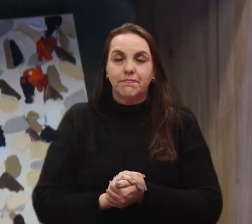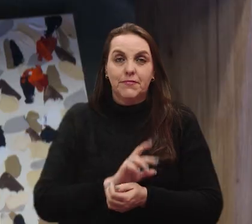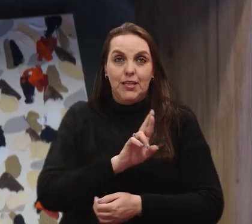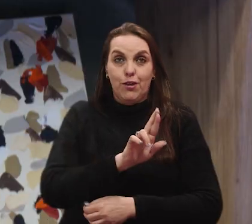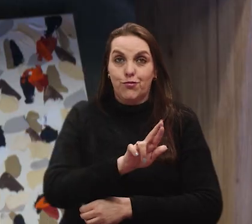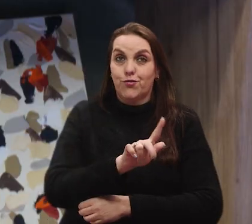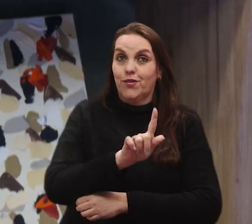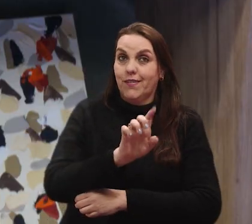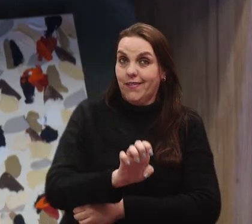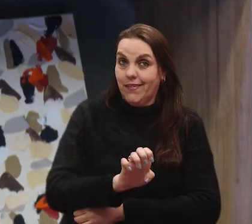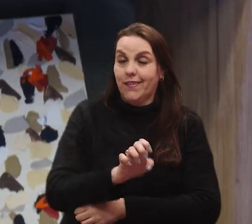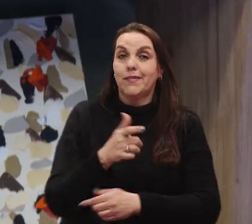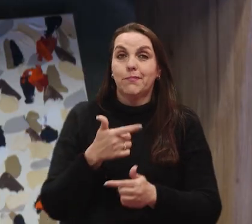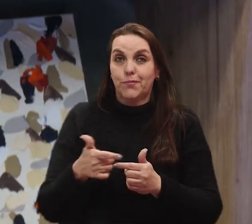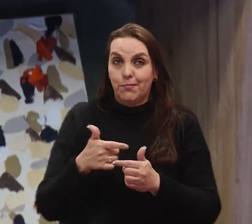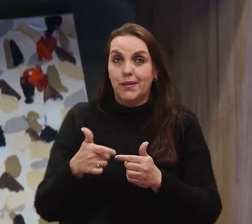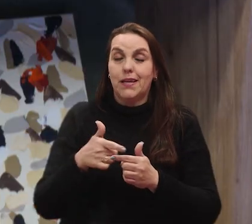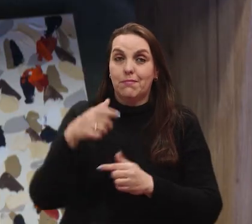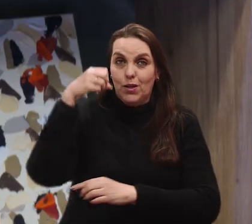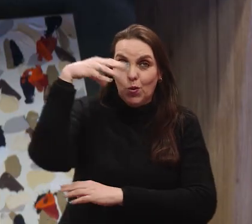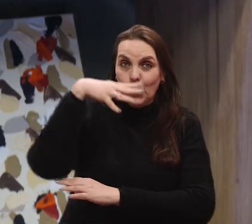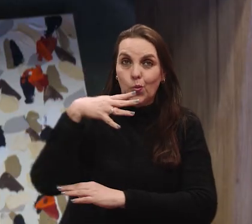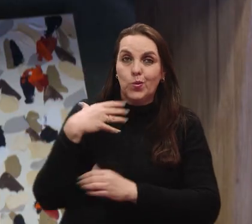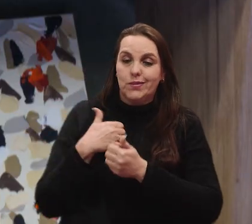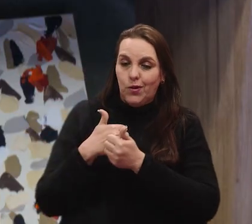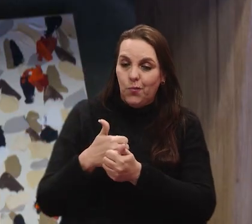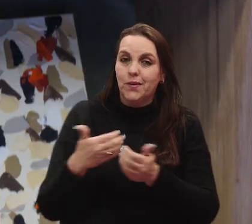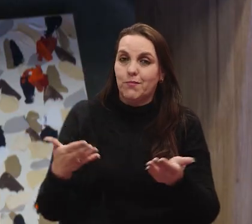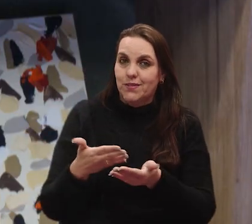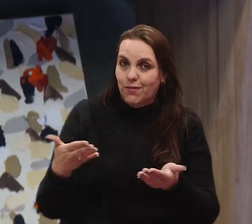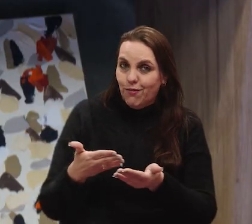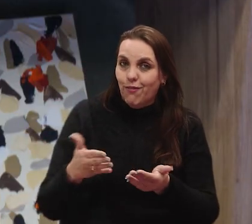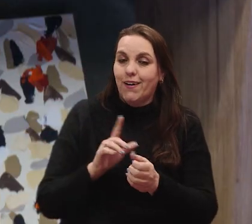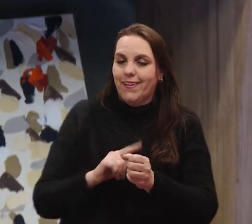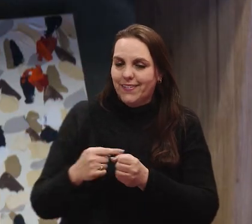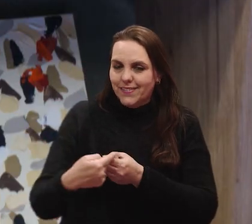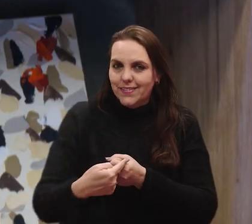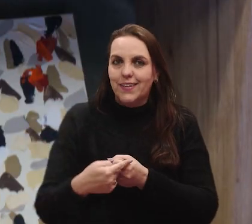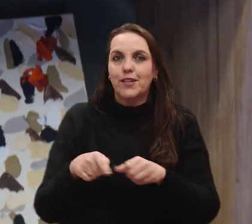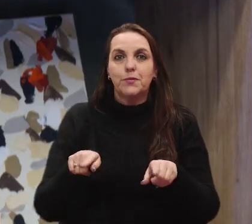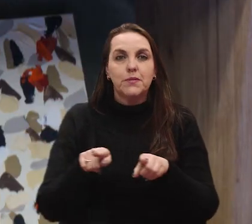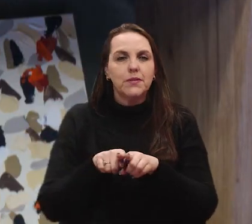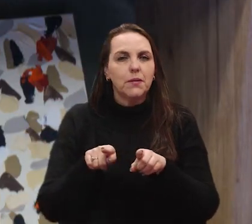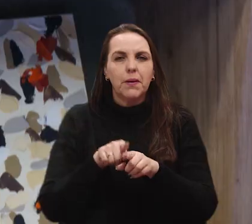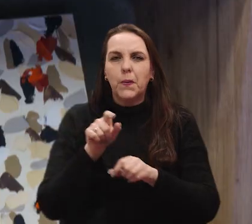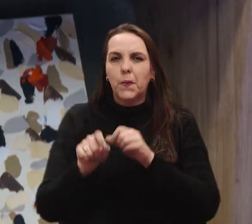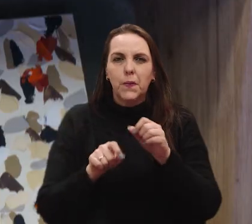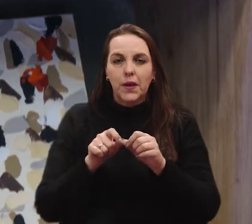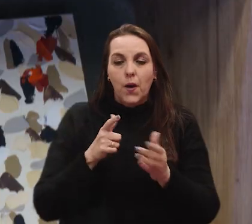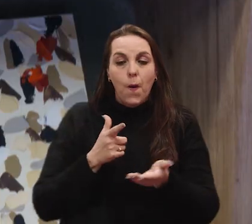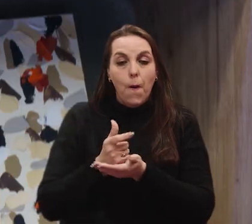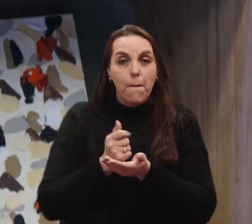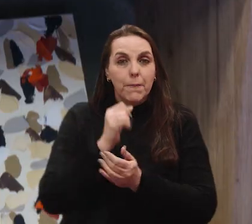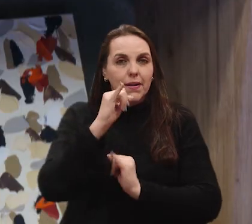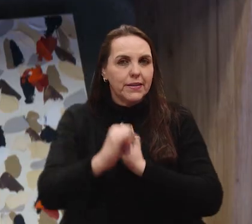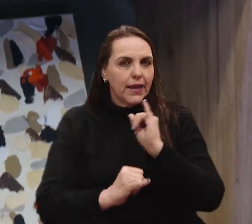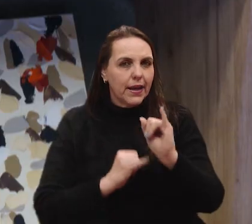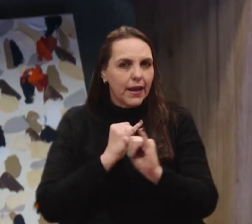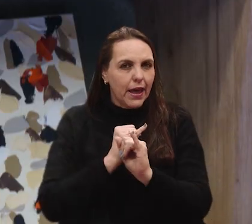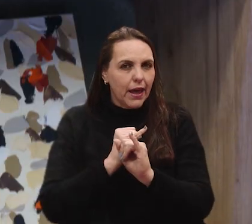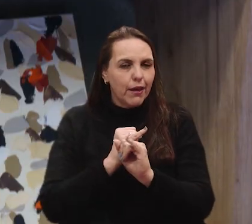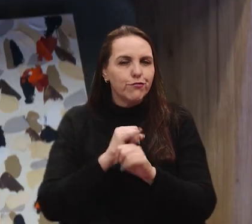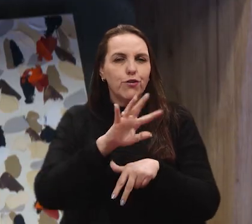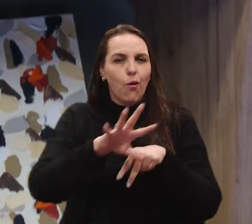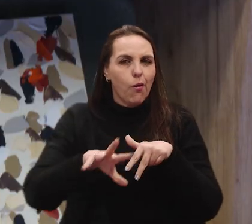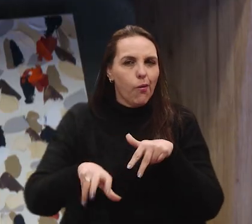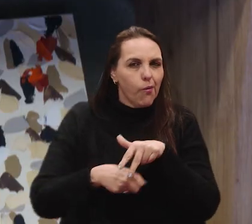a RGE, né, do problema de luz que a gente vem acompanhando hoje na cidade, mas também compras pela internet,